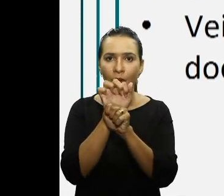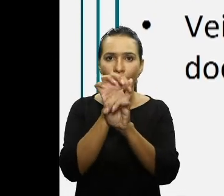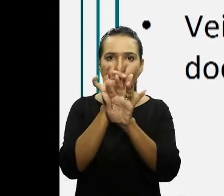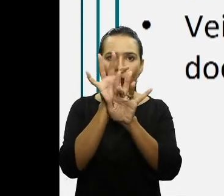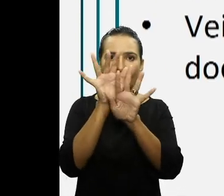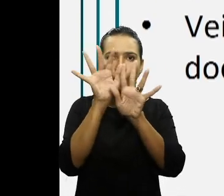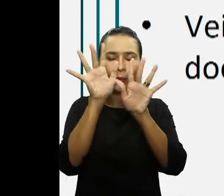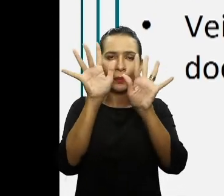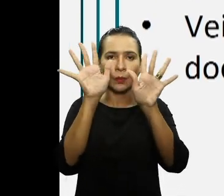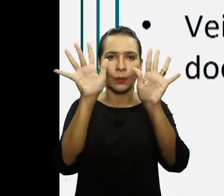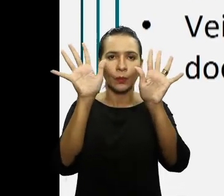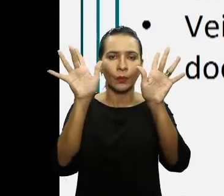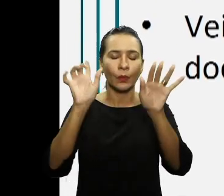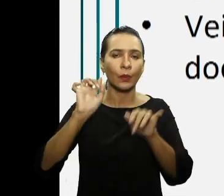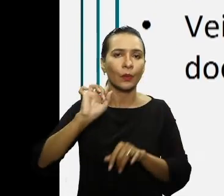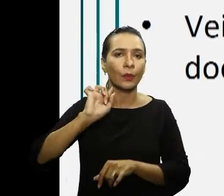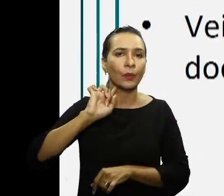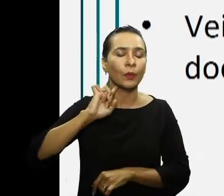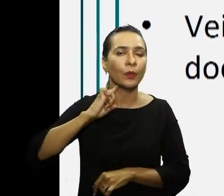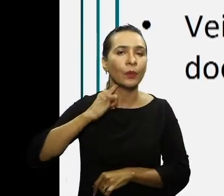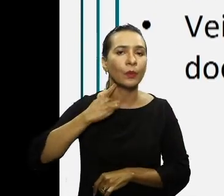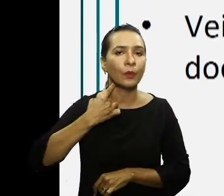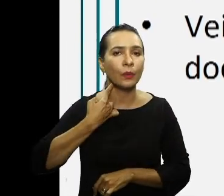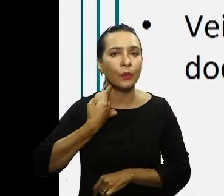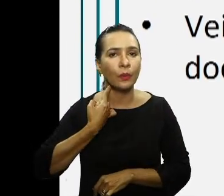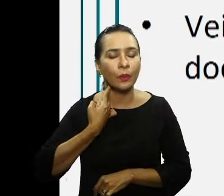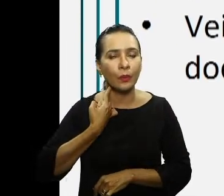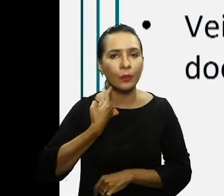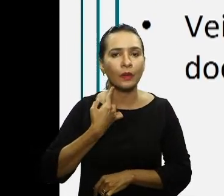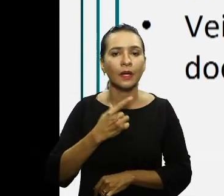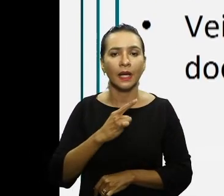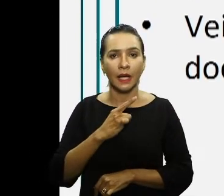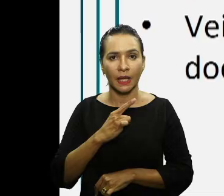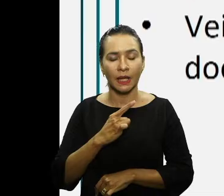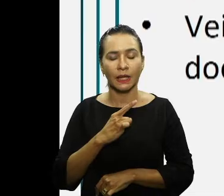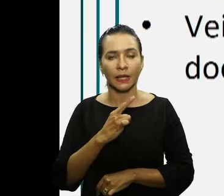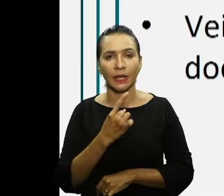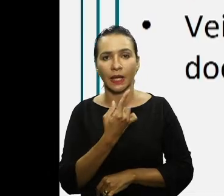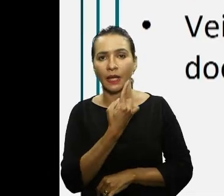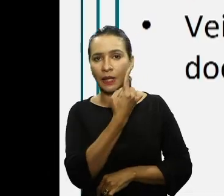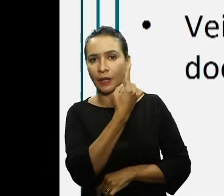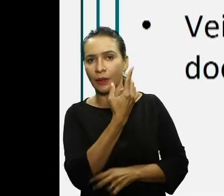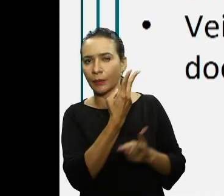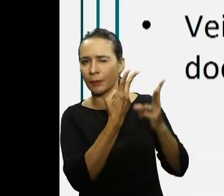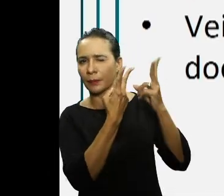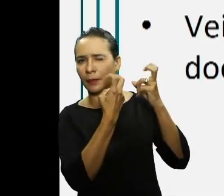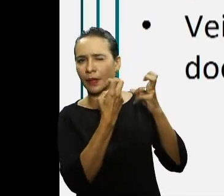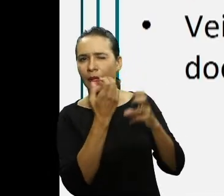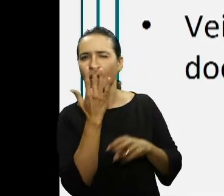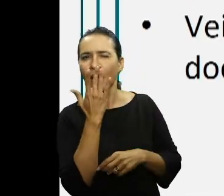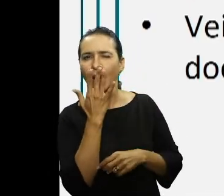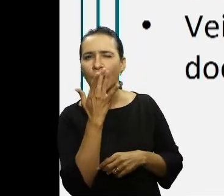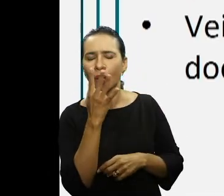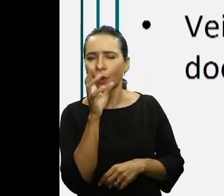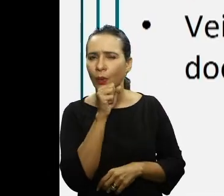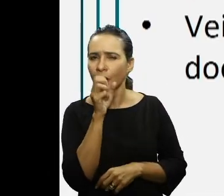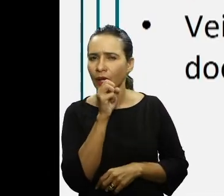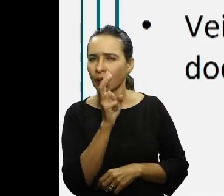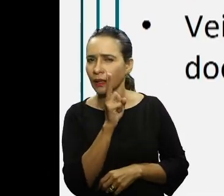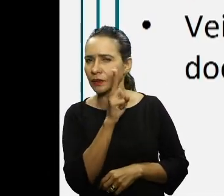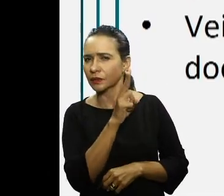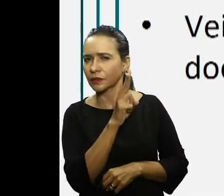emitindo fumaças, gases, né? Um até com uma coloração diferente, uma coloração